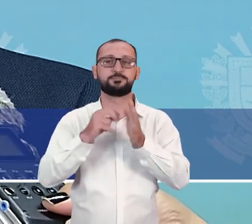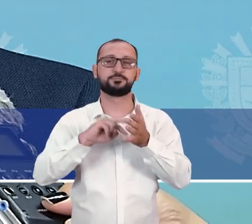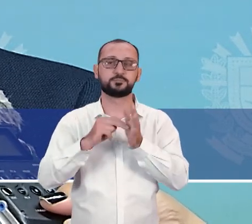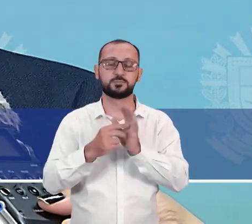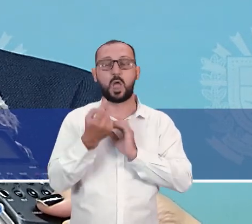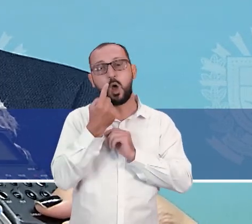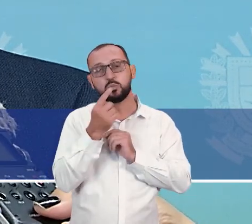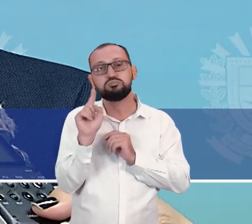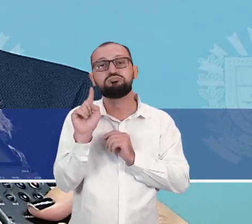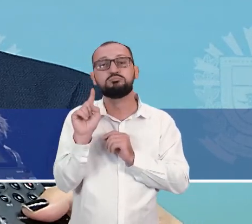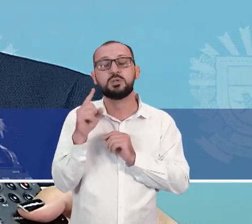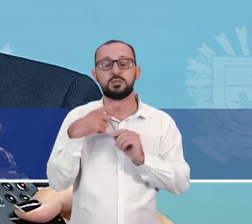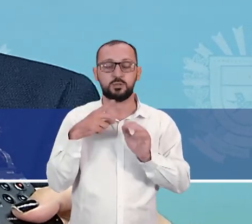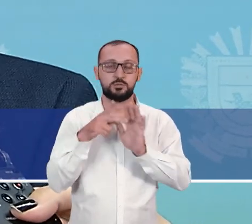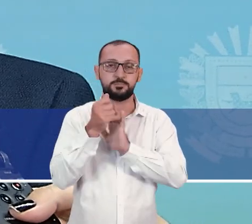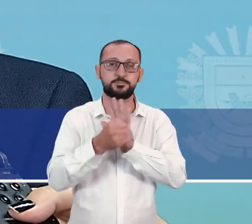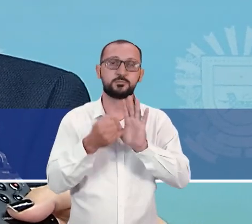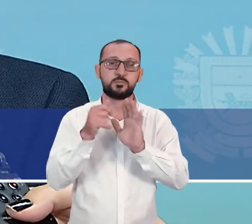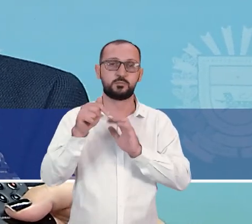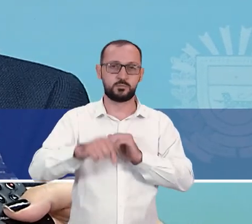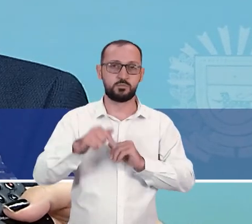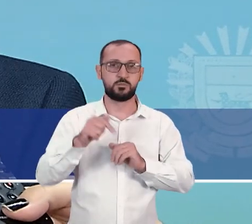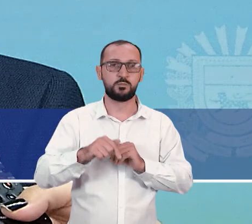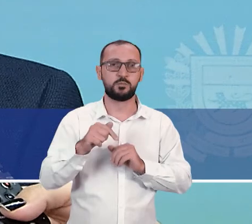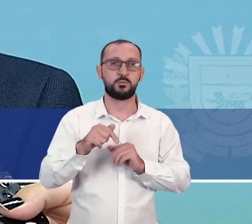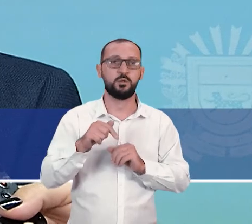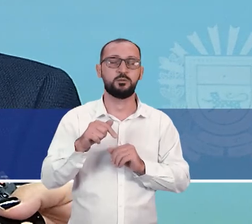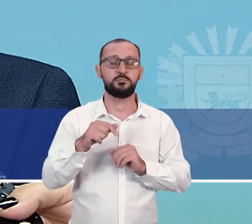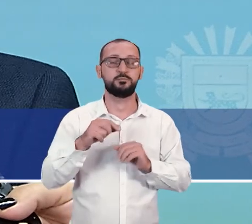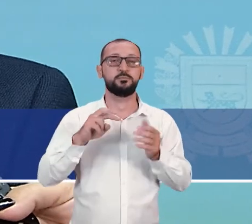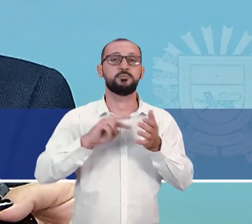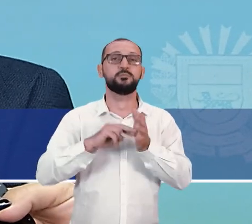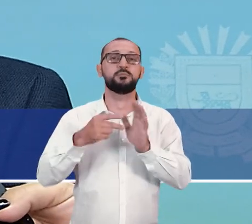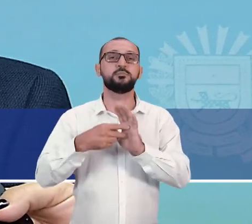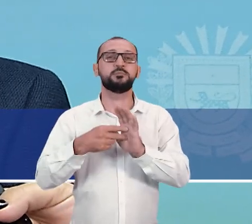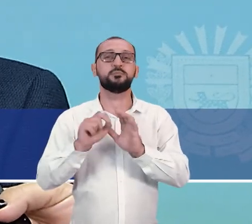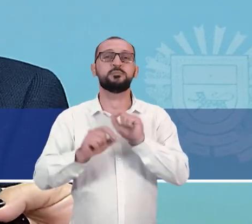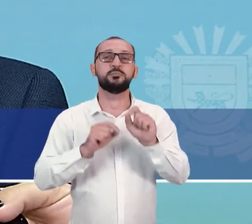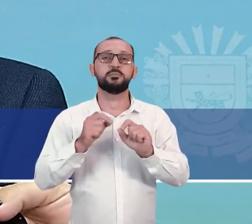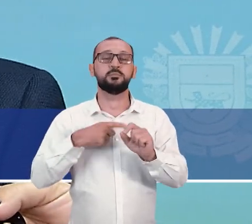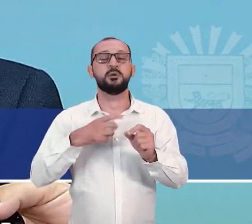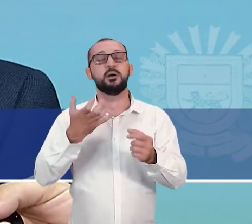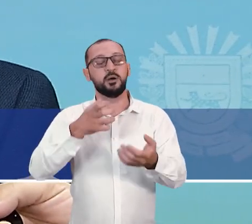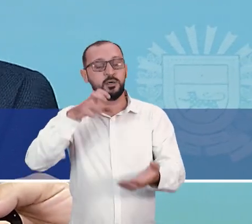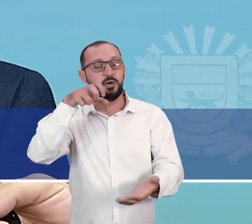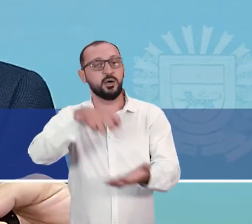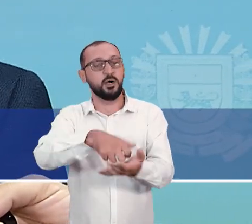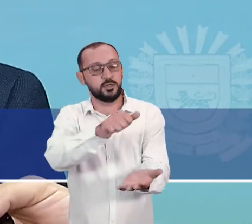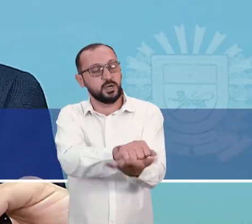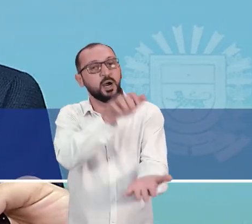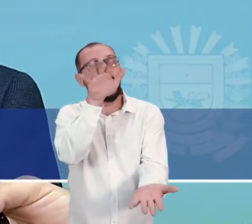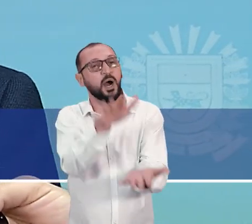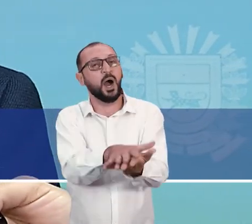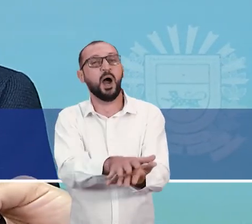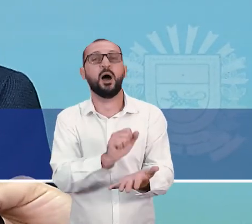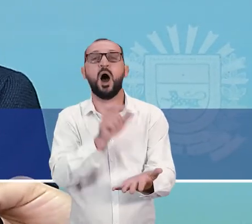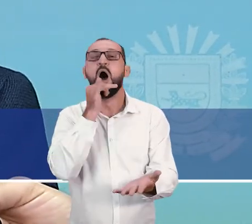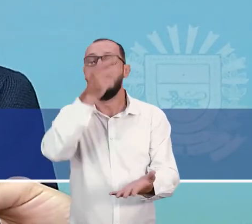nesse sentido. Este é um deles, mas temos um projeto também aqui nessa casa em relação a punir as